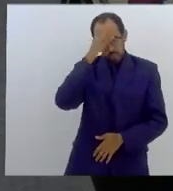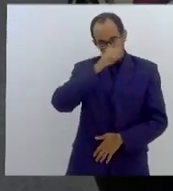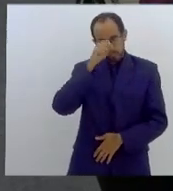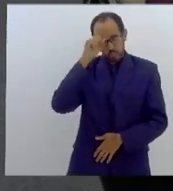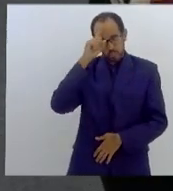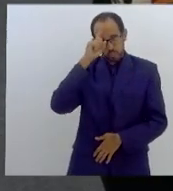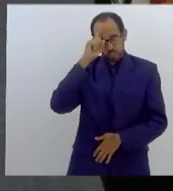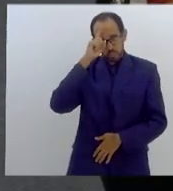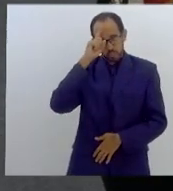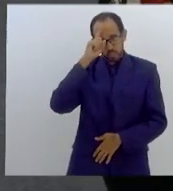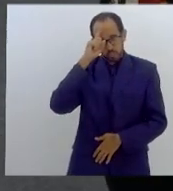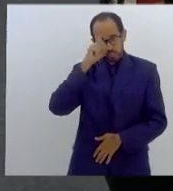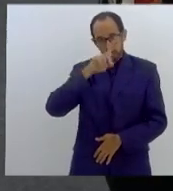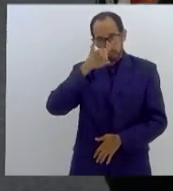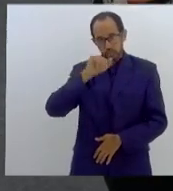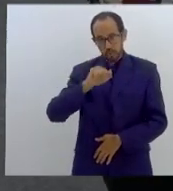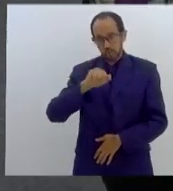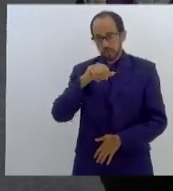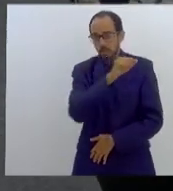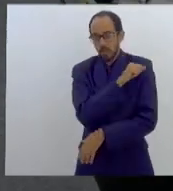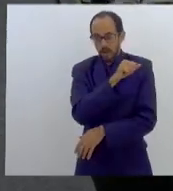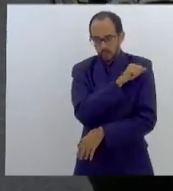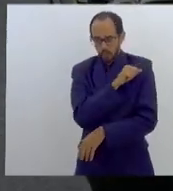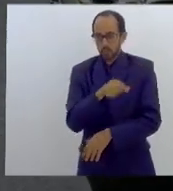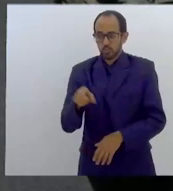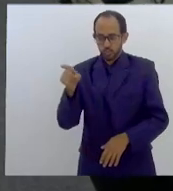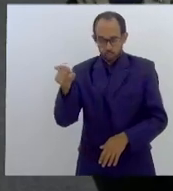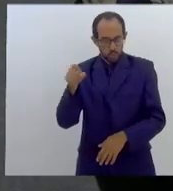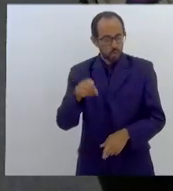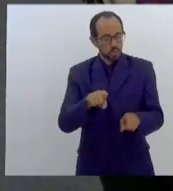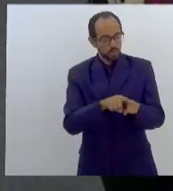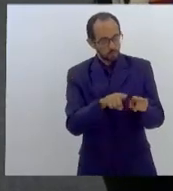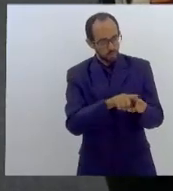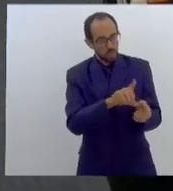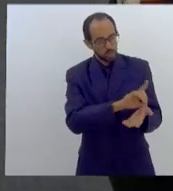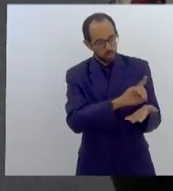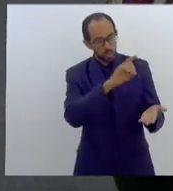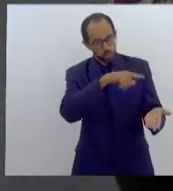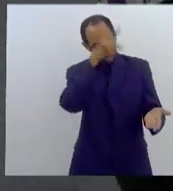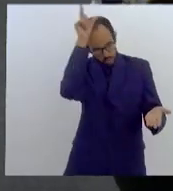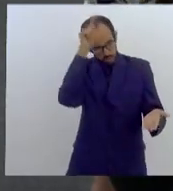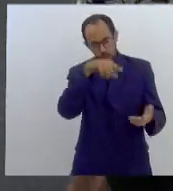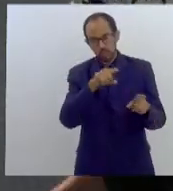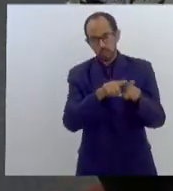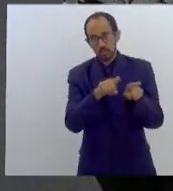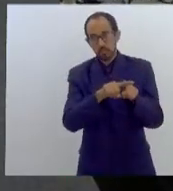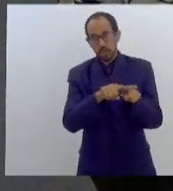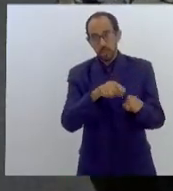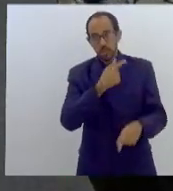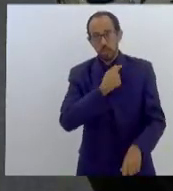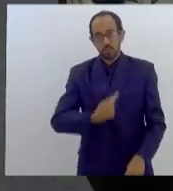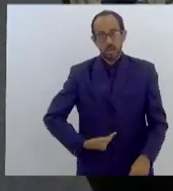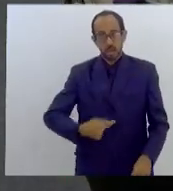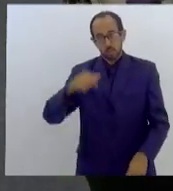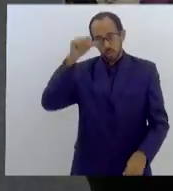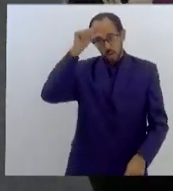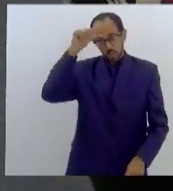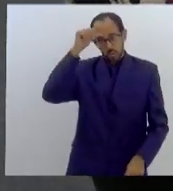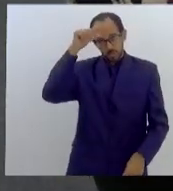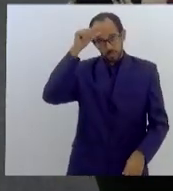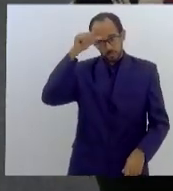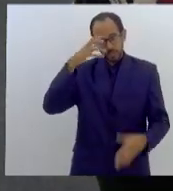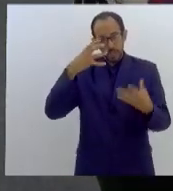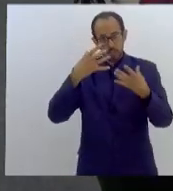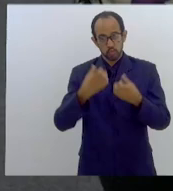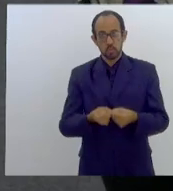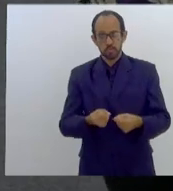eu vou ser um grande aluno do senhor e do doutor Luiz Paulo. E o governador Cláudio Castro, que assumiu um mandato